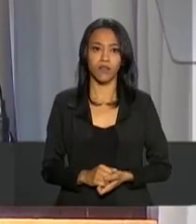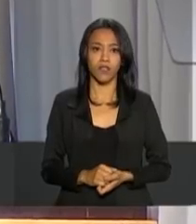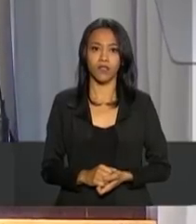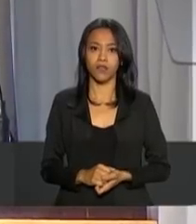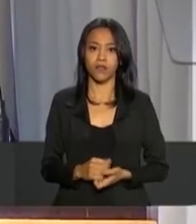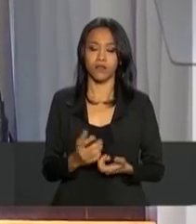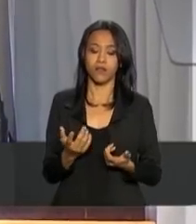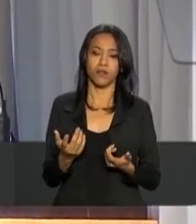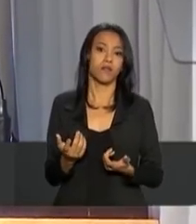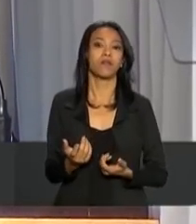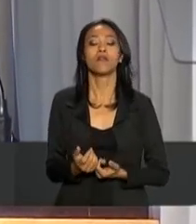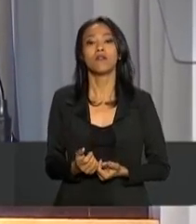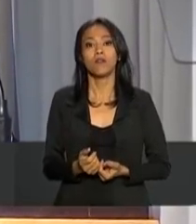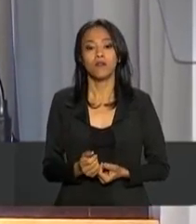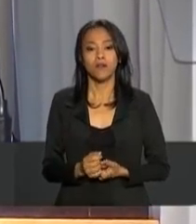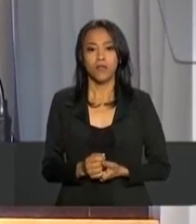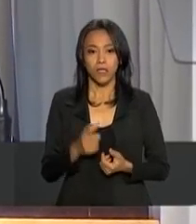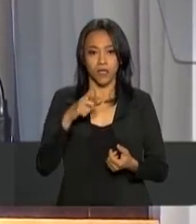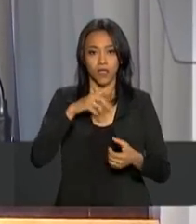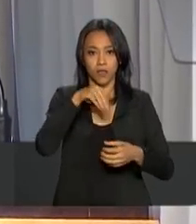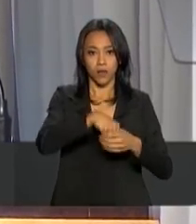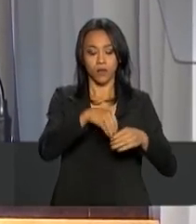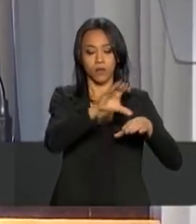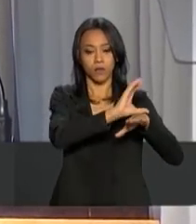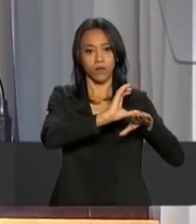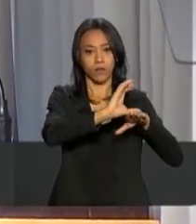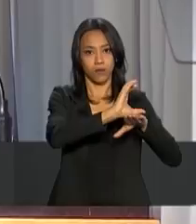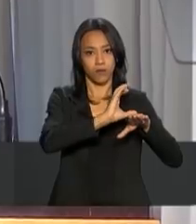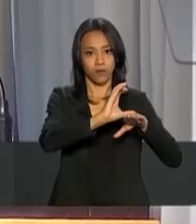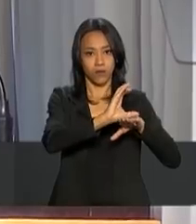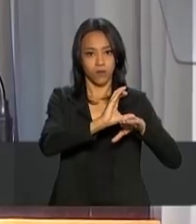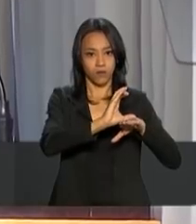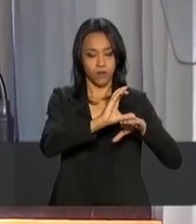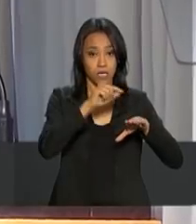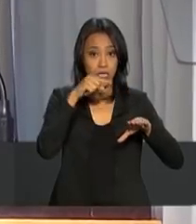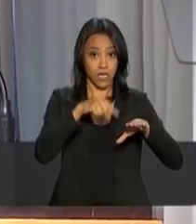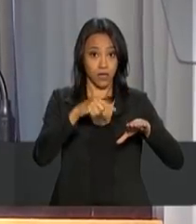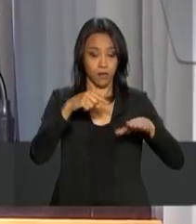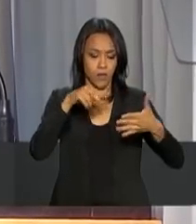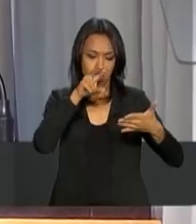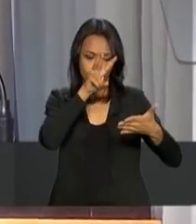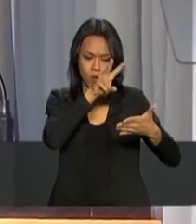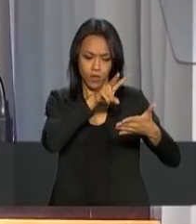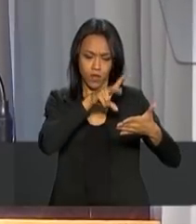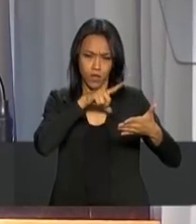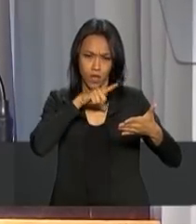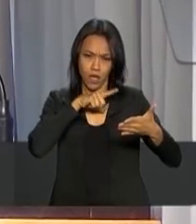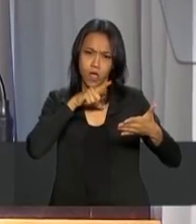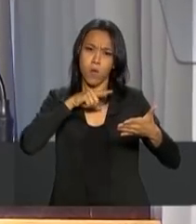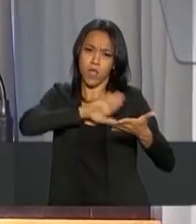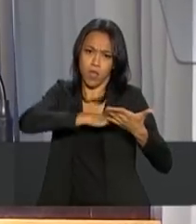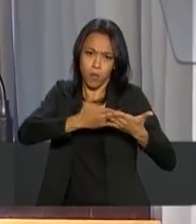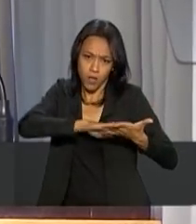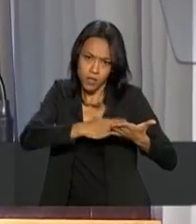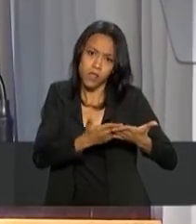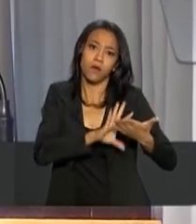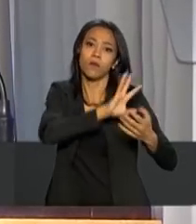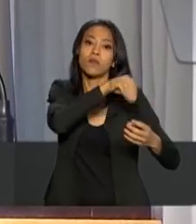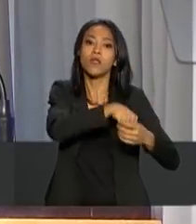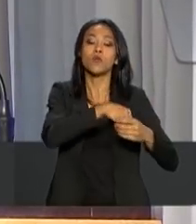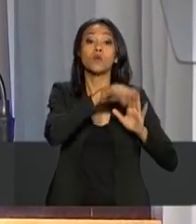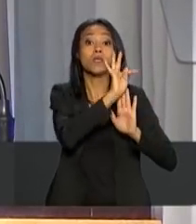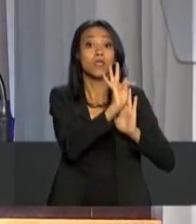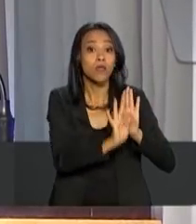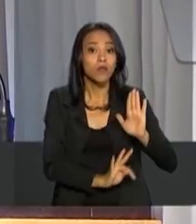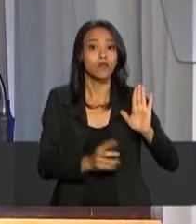posto, positivado, no texto constitucional. Nada impedindo que na interpretação sistêmica, né, porque essa é a interpretação que mais